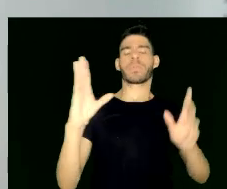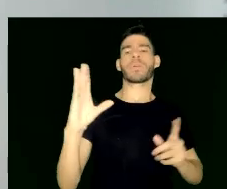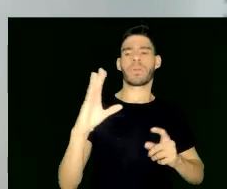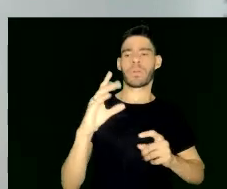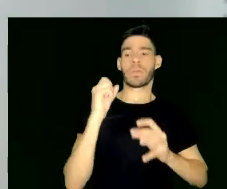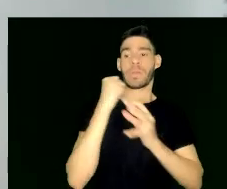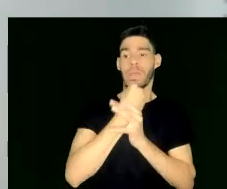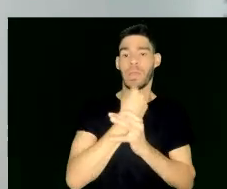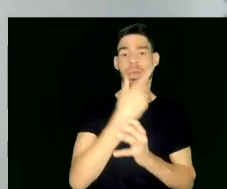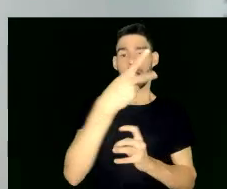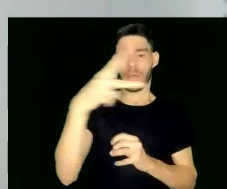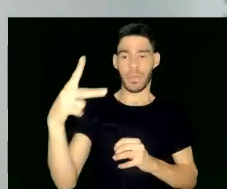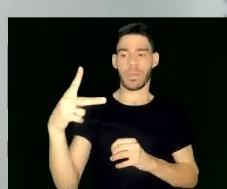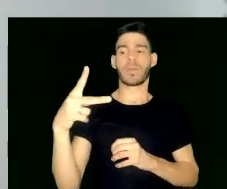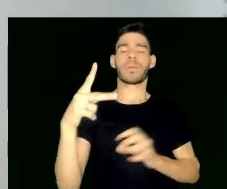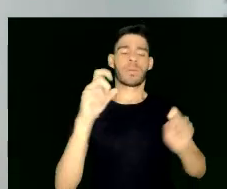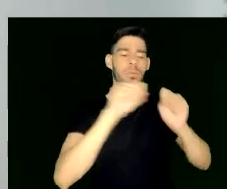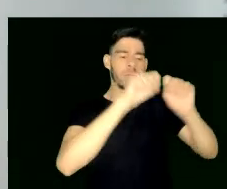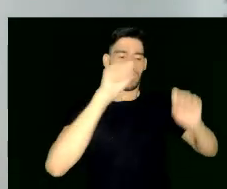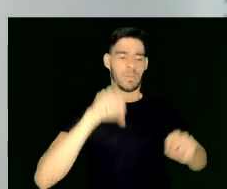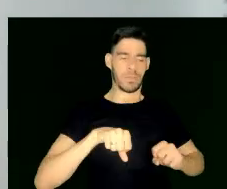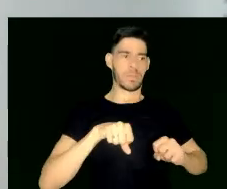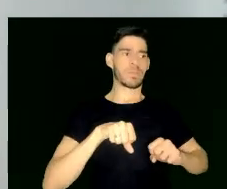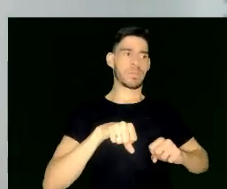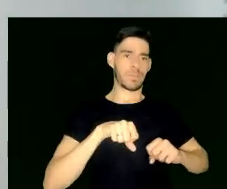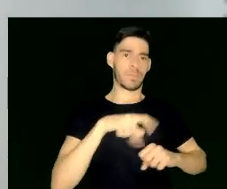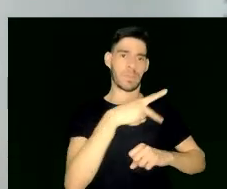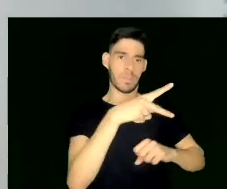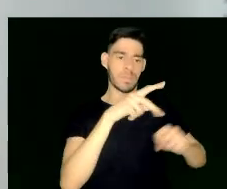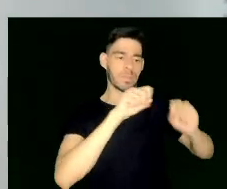lógica democrática, as suas garantias, os seus